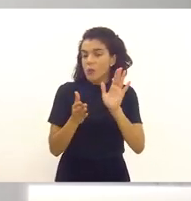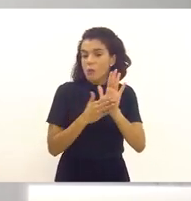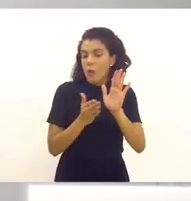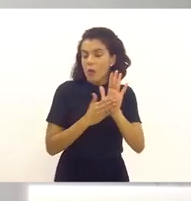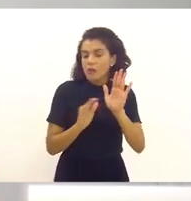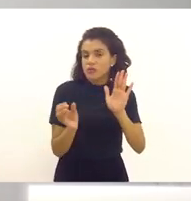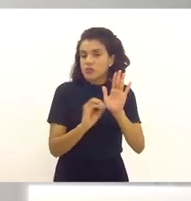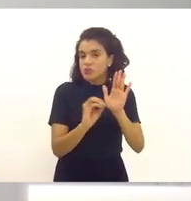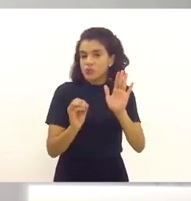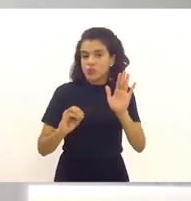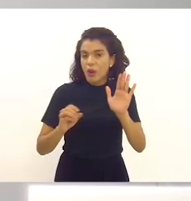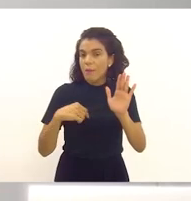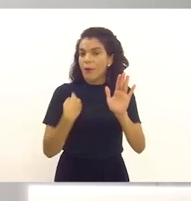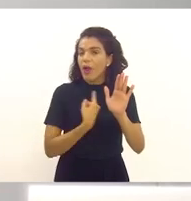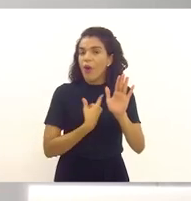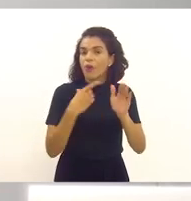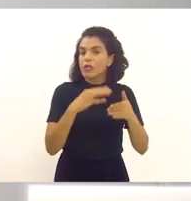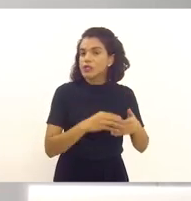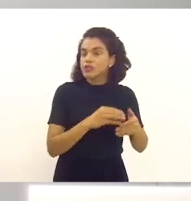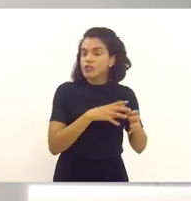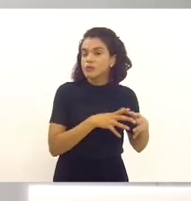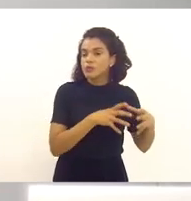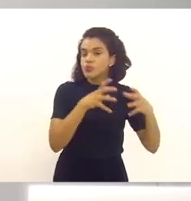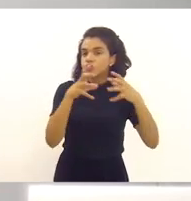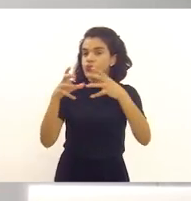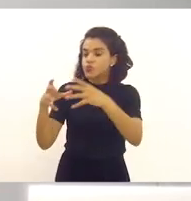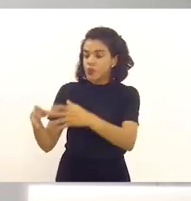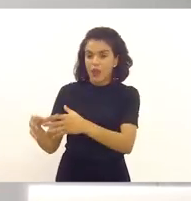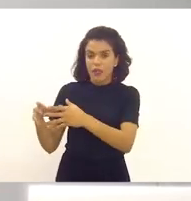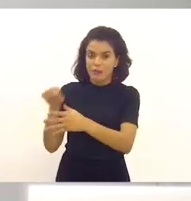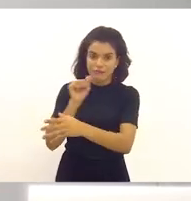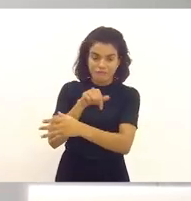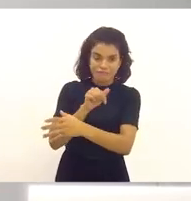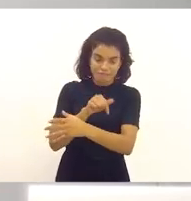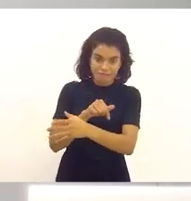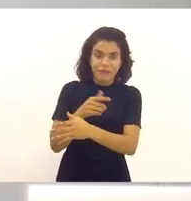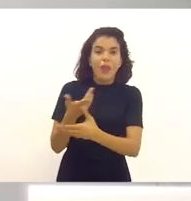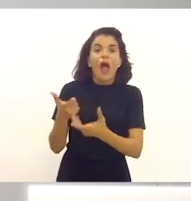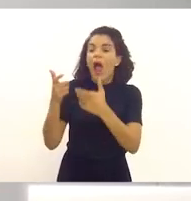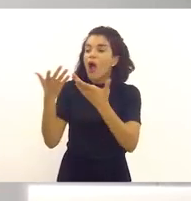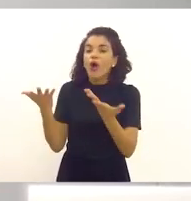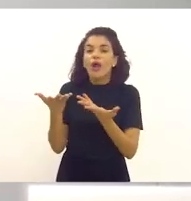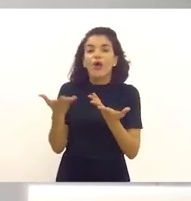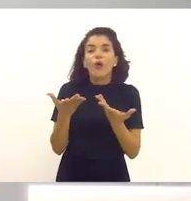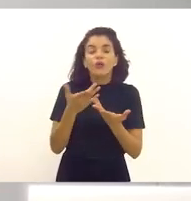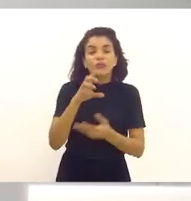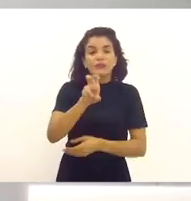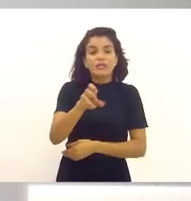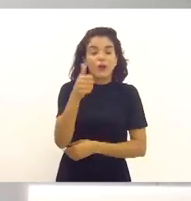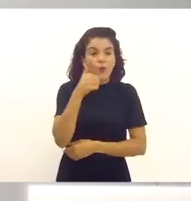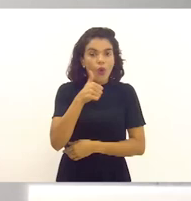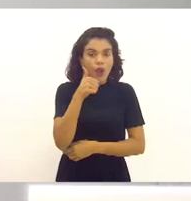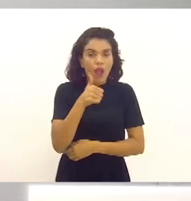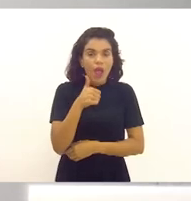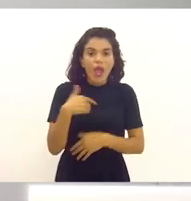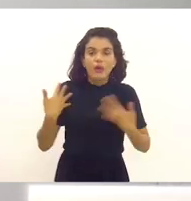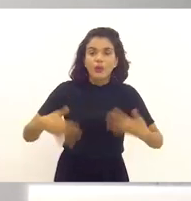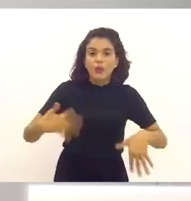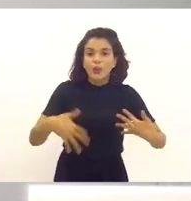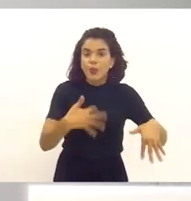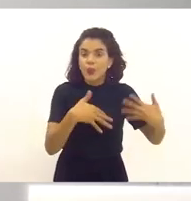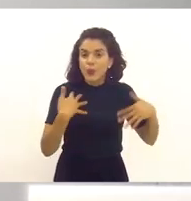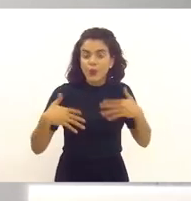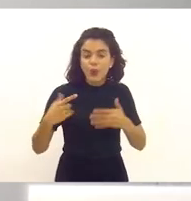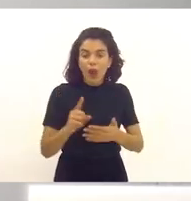proposta de para onde nós poderíamos ir caso nós precisássemos sair desse prédio para onde a gente manda cinco mulheres que Estão obrigadas